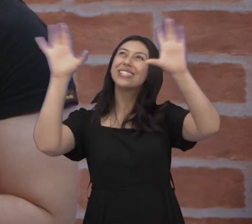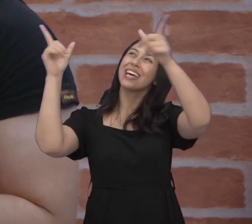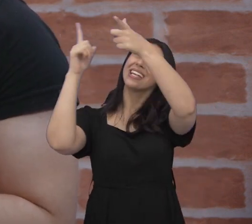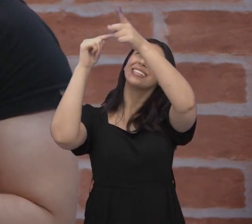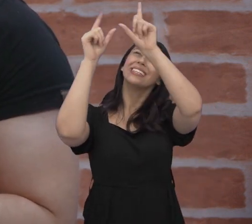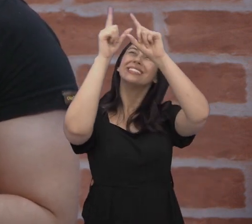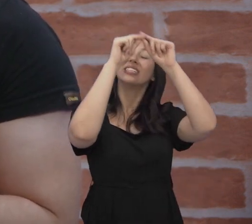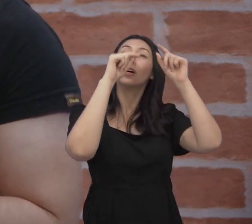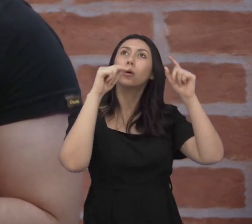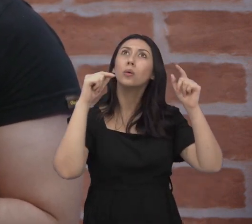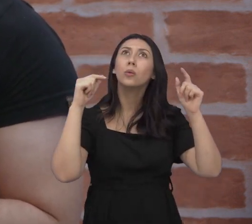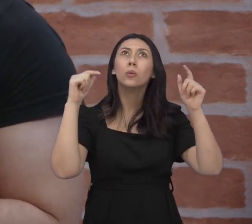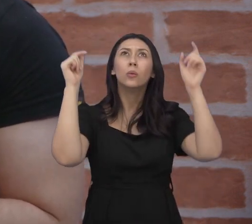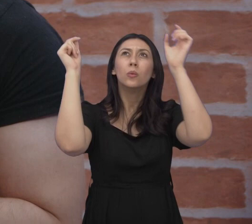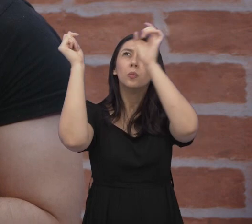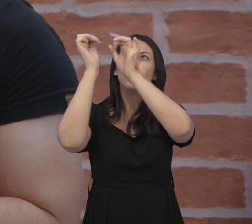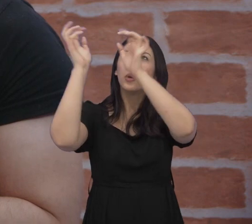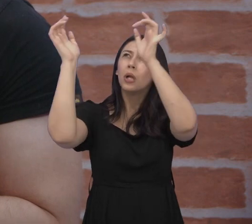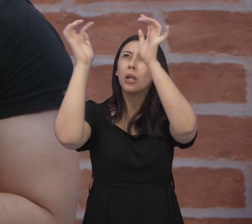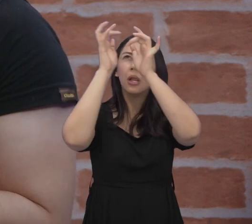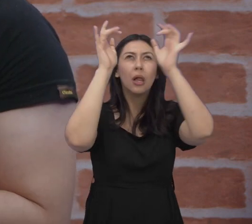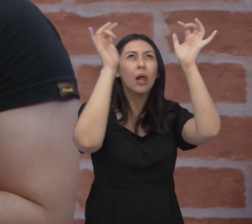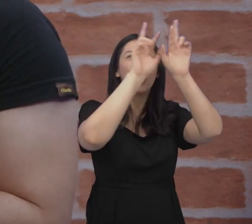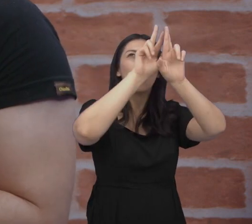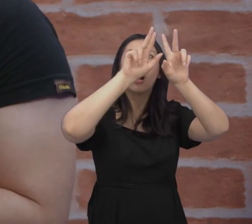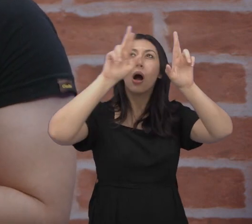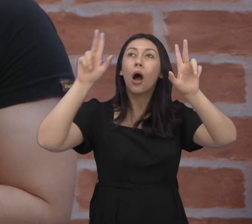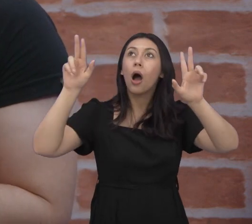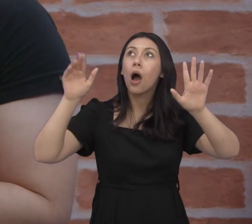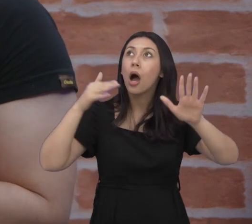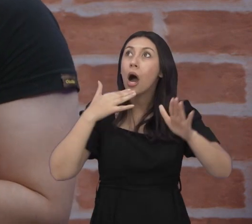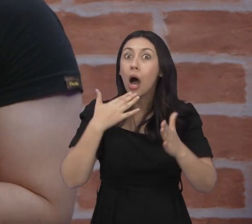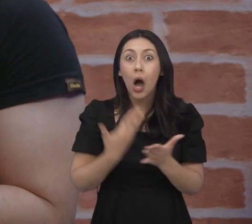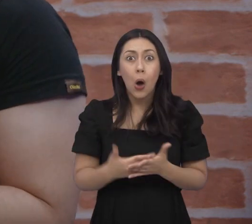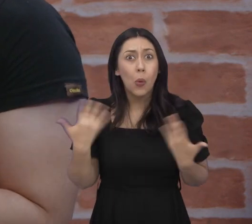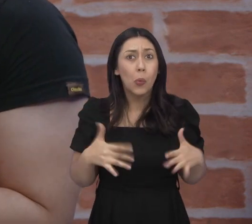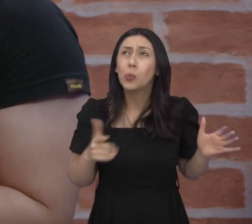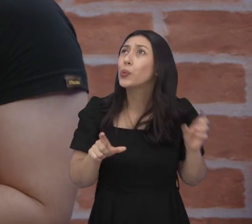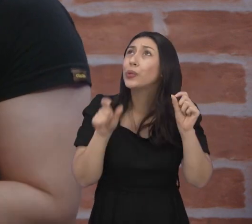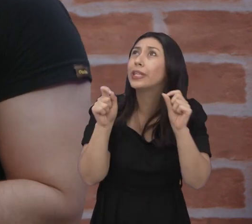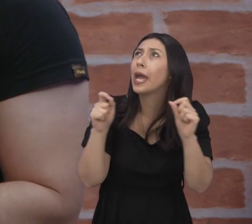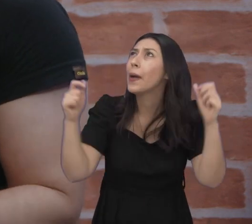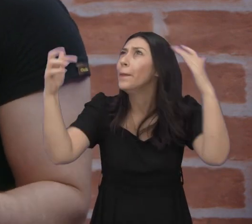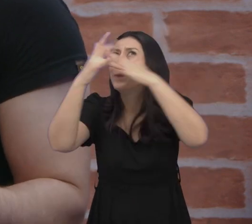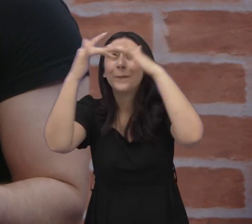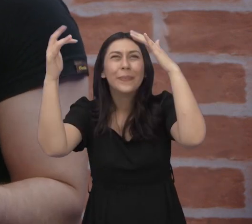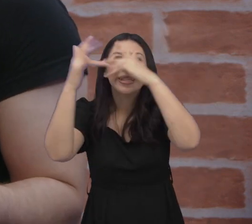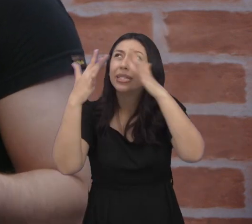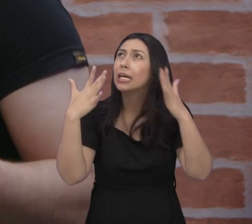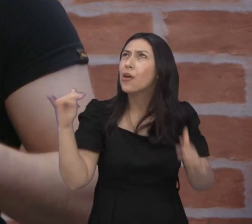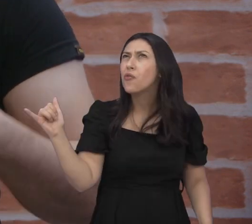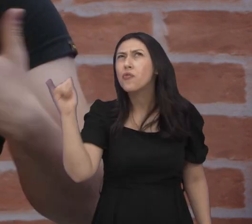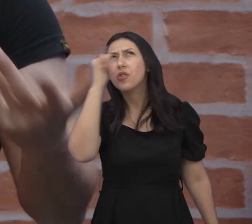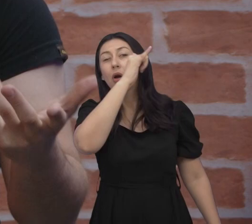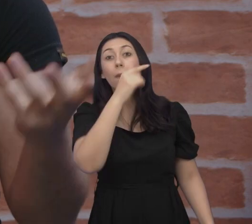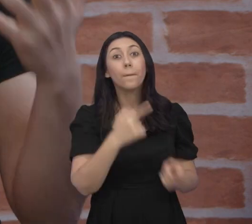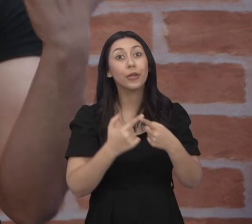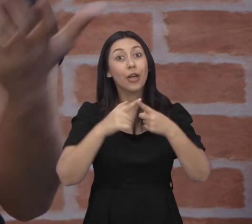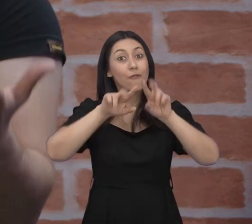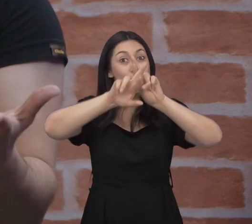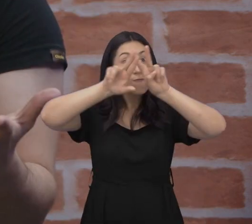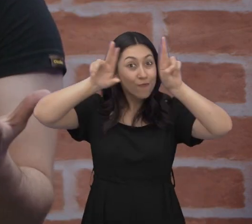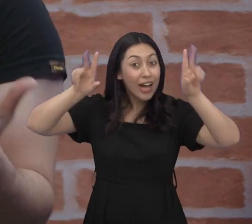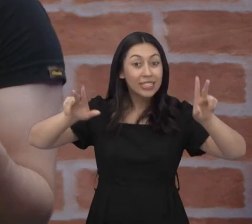gente começou a ver um monte de luzinha assim andando. No primeiro momento a gente fica, meu Deus, que é isso? Que movimentação que é essa? É avião? Não é? Porque